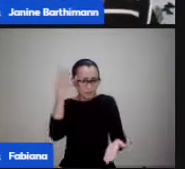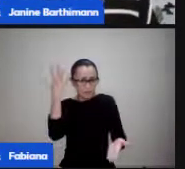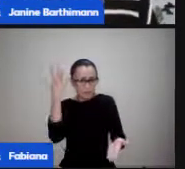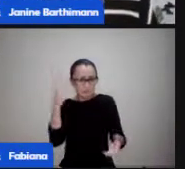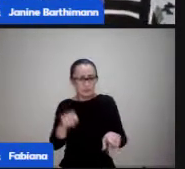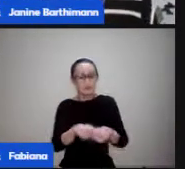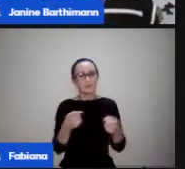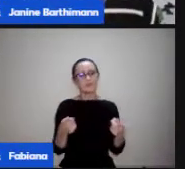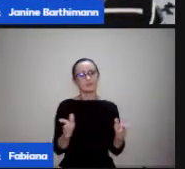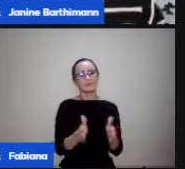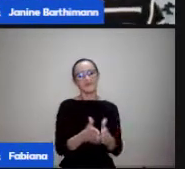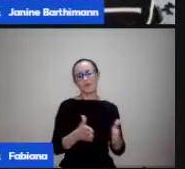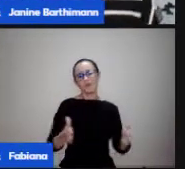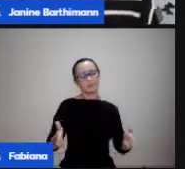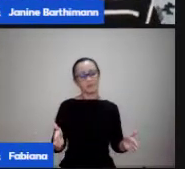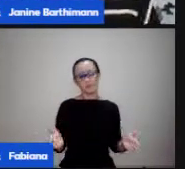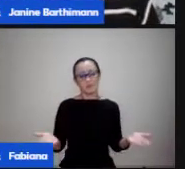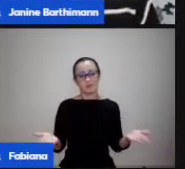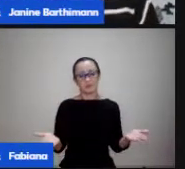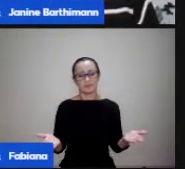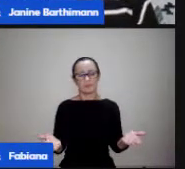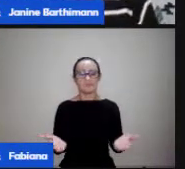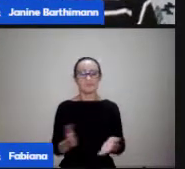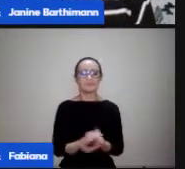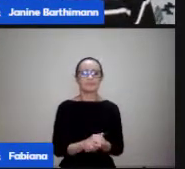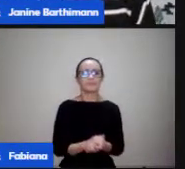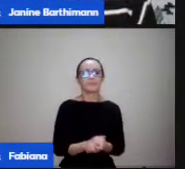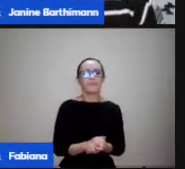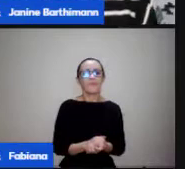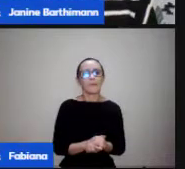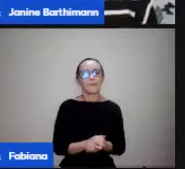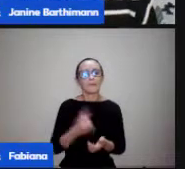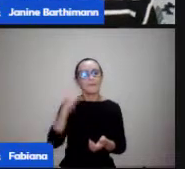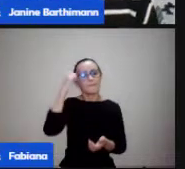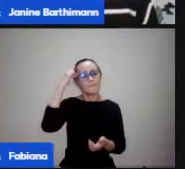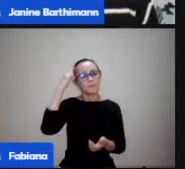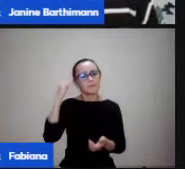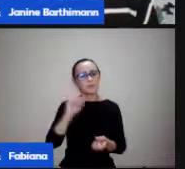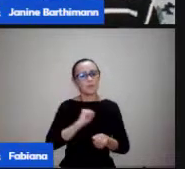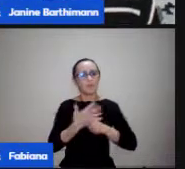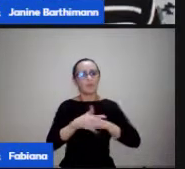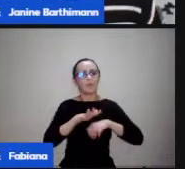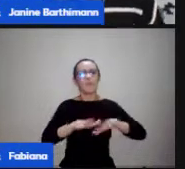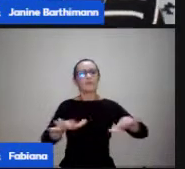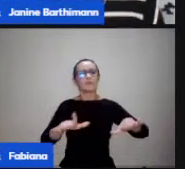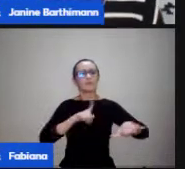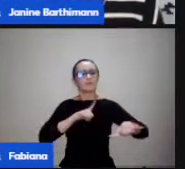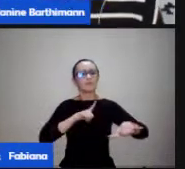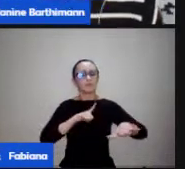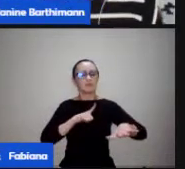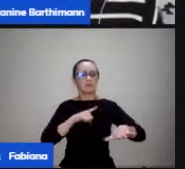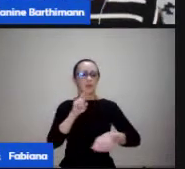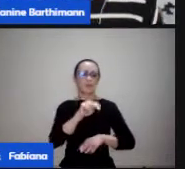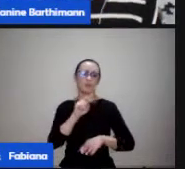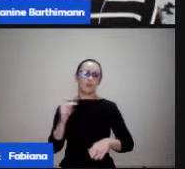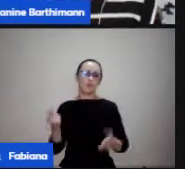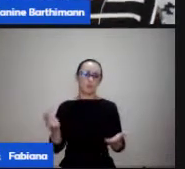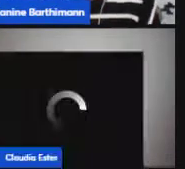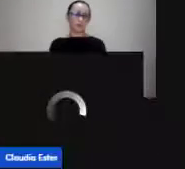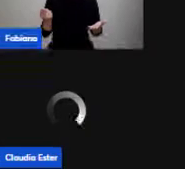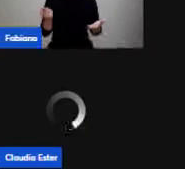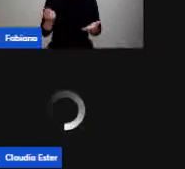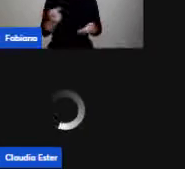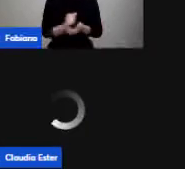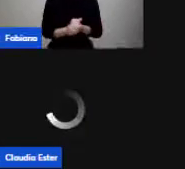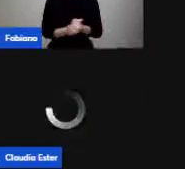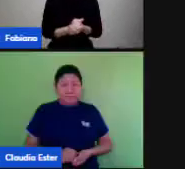vivemos, né? Quem pensou em pandemia? Né? Vamos lá, Janine, completa o